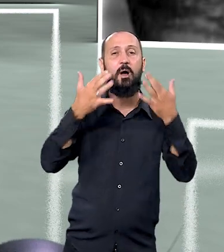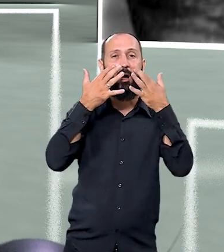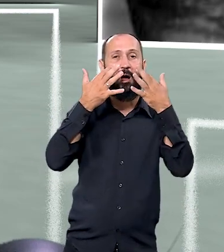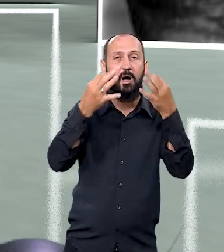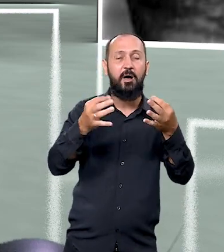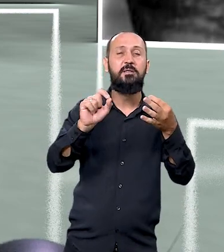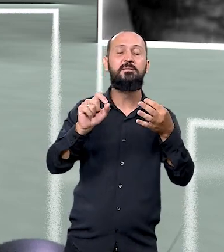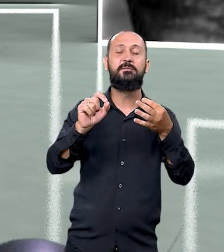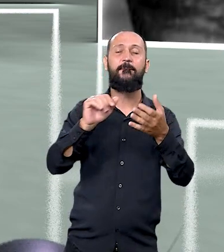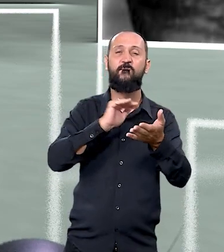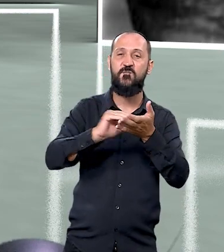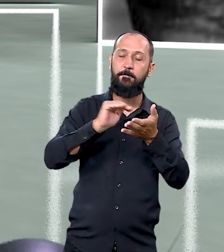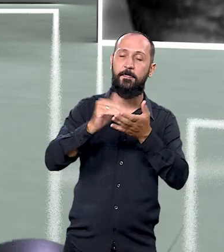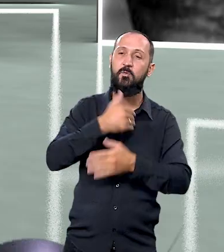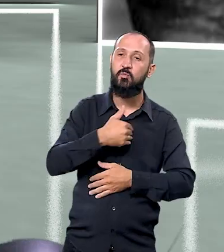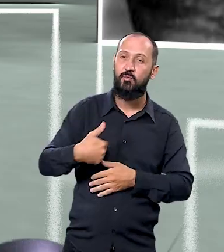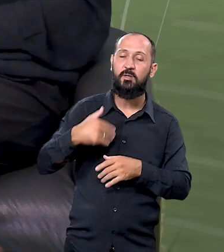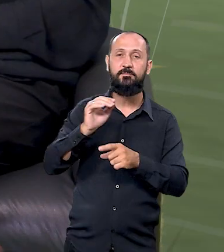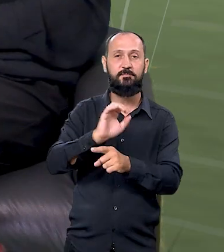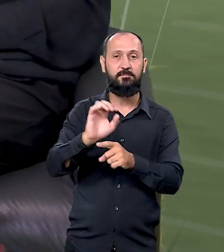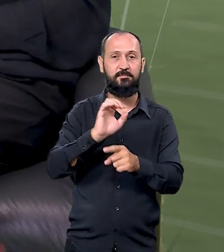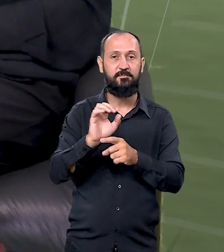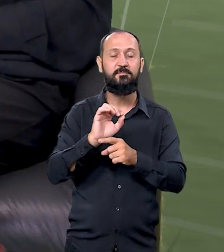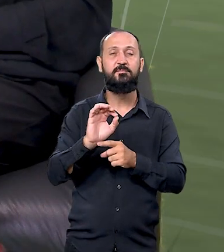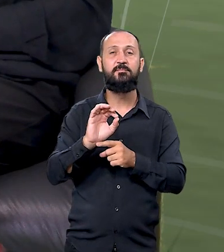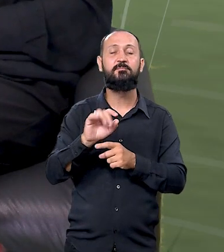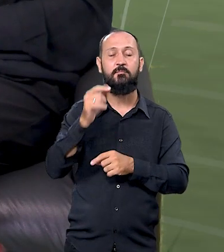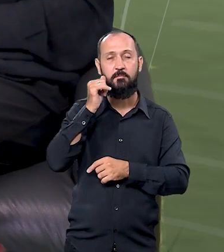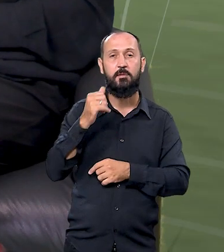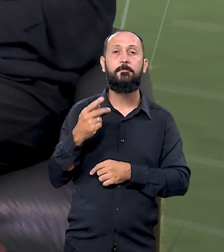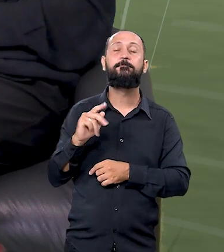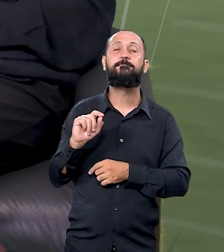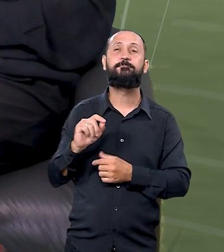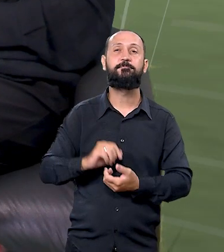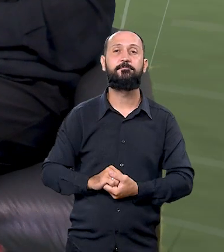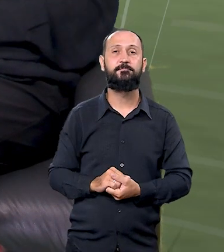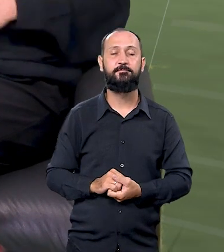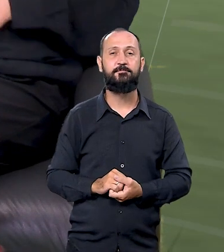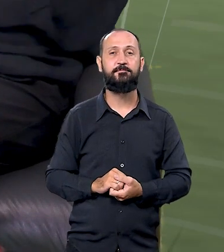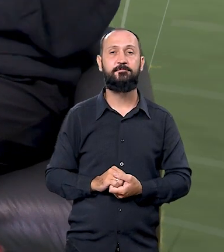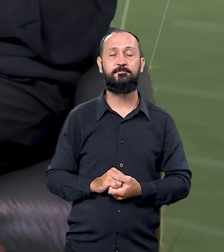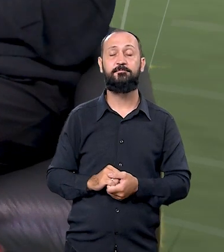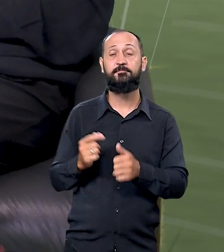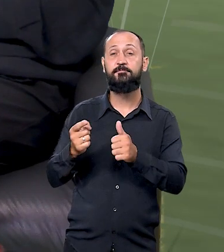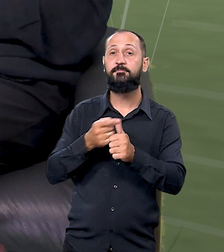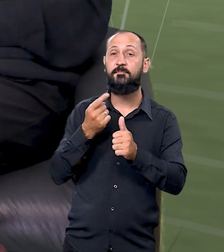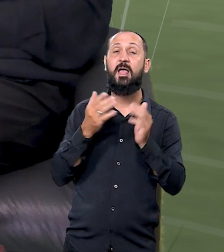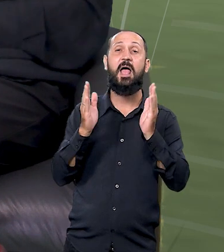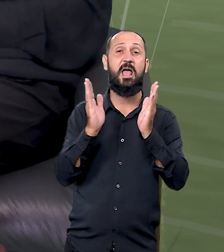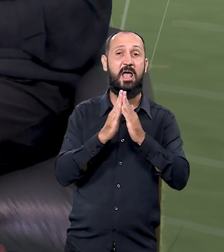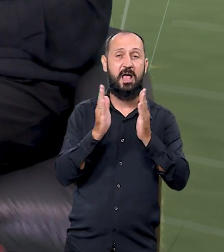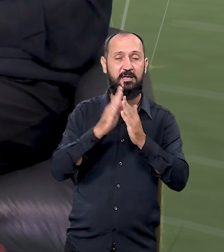do estado para essas mulheres, Manuela? Primeiro dizer que uma Casa da Mulher Brasileira no território